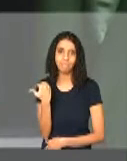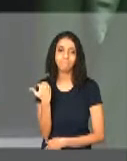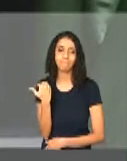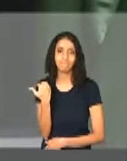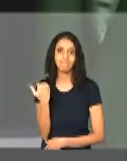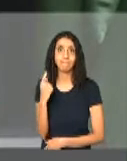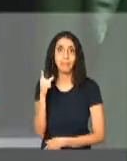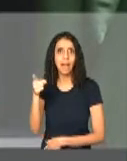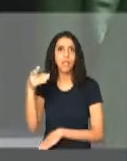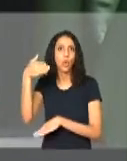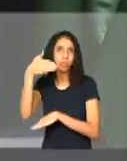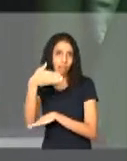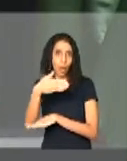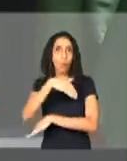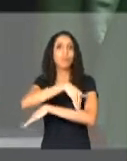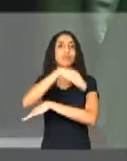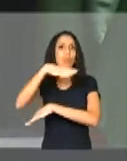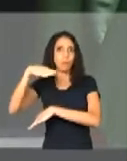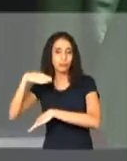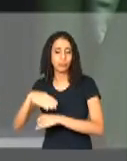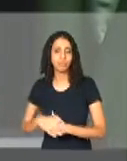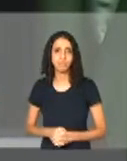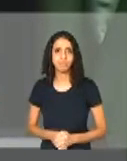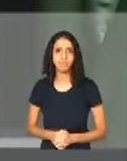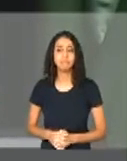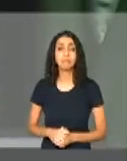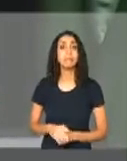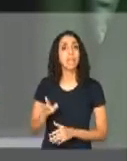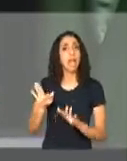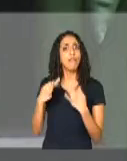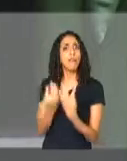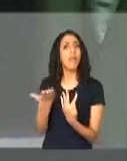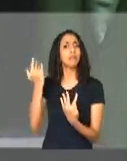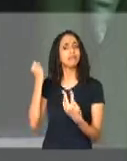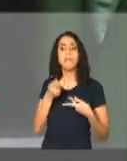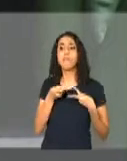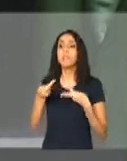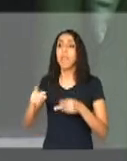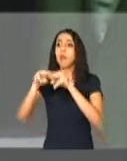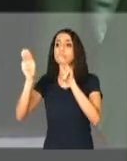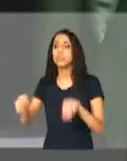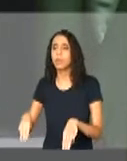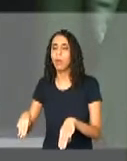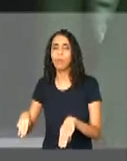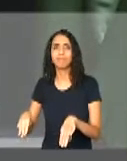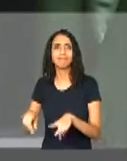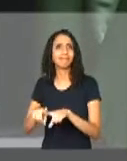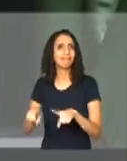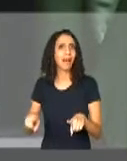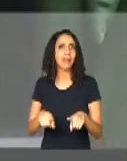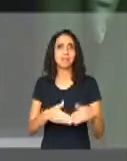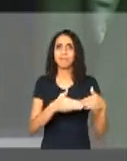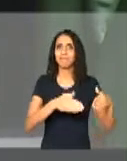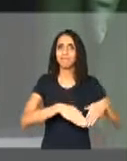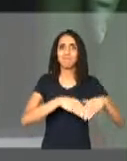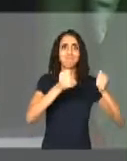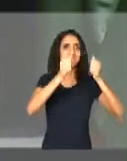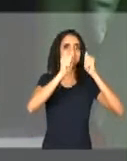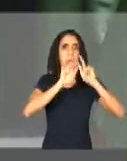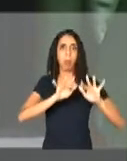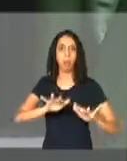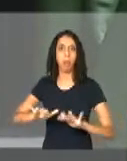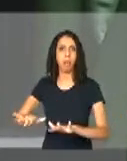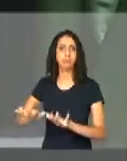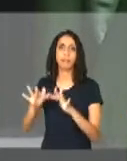estava na pousada em Brumadinho. Eles foram visitar o Museu Iotim e foram carregados pela lama pelo rompimento